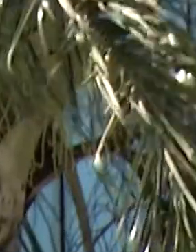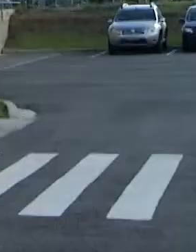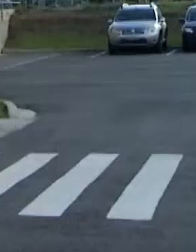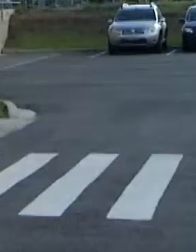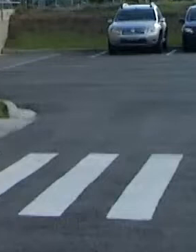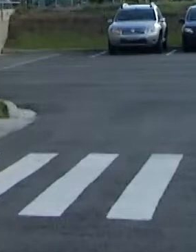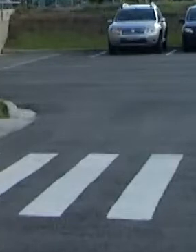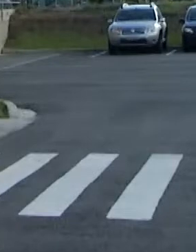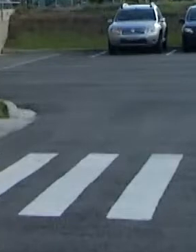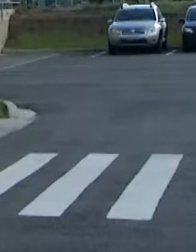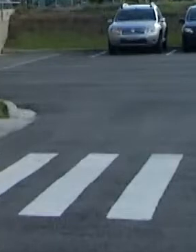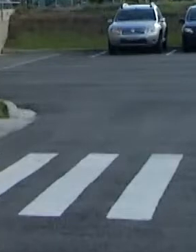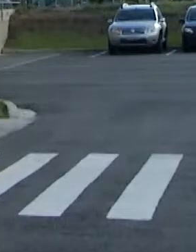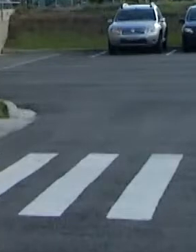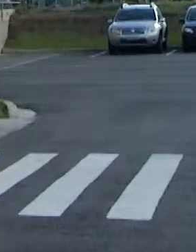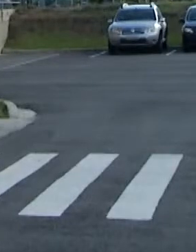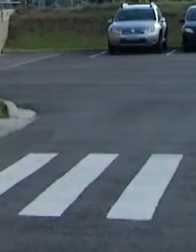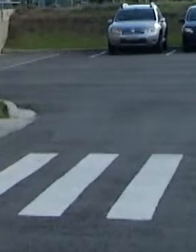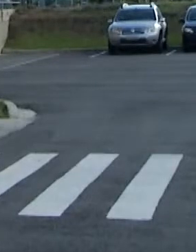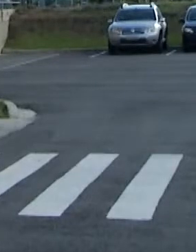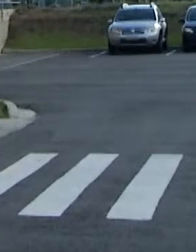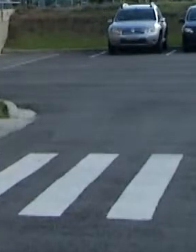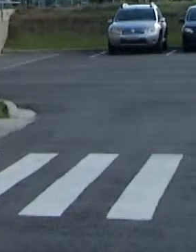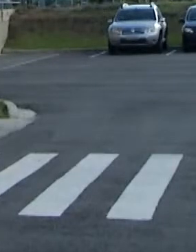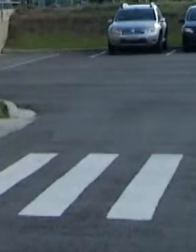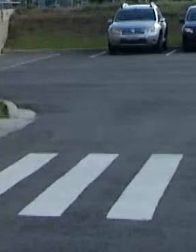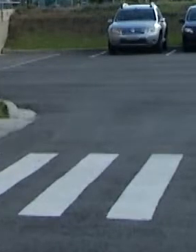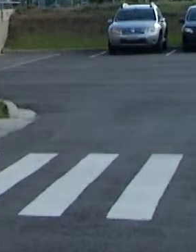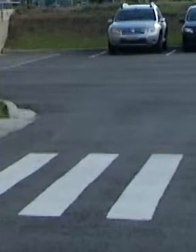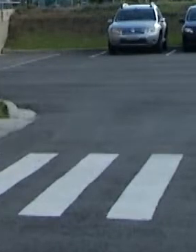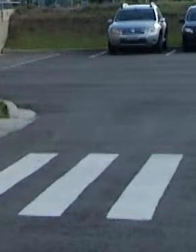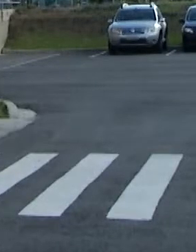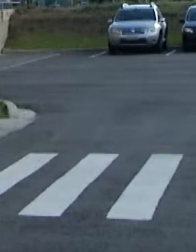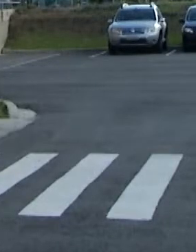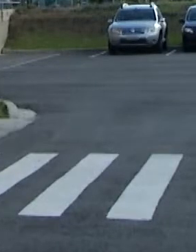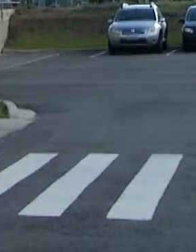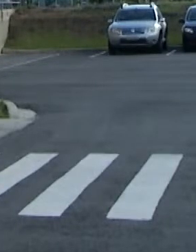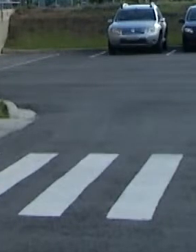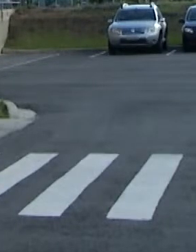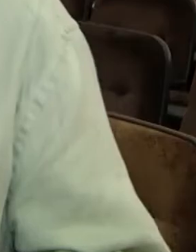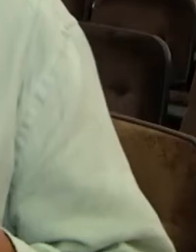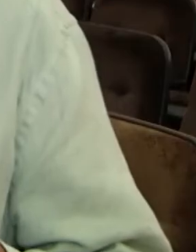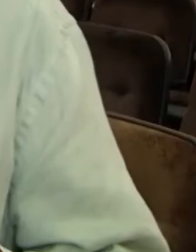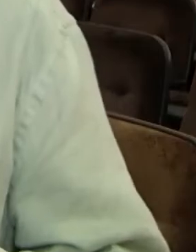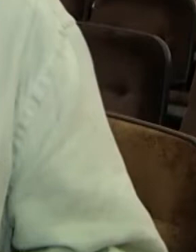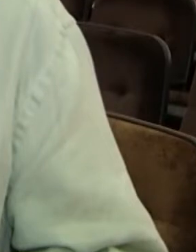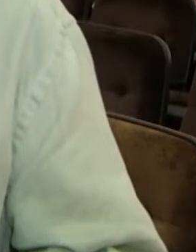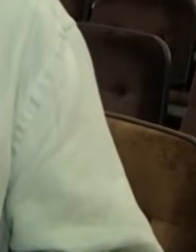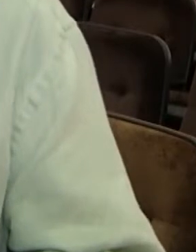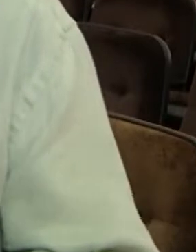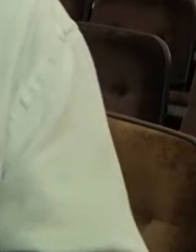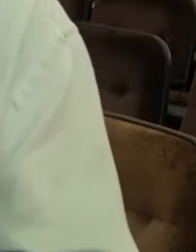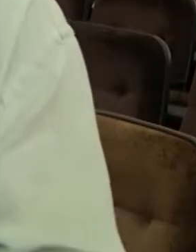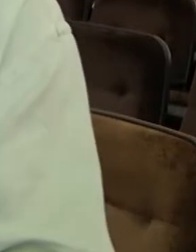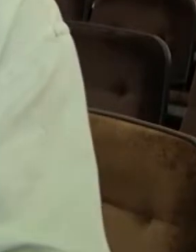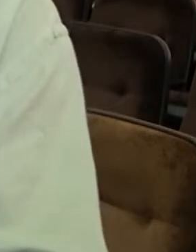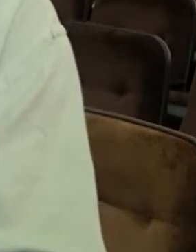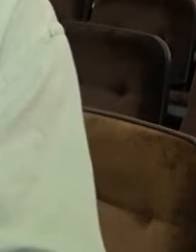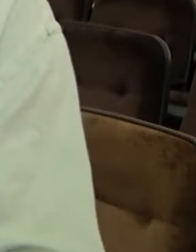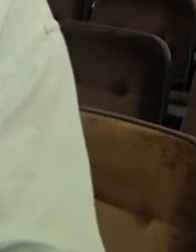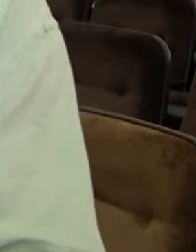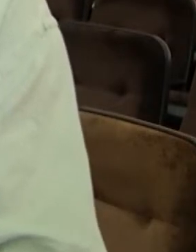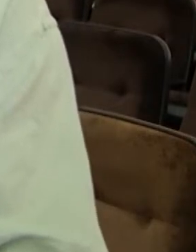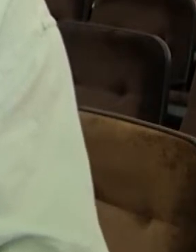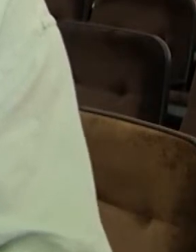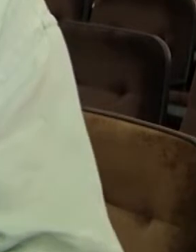gerados, indo de 900 para 1.700 prestadores de serviço. Muitas soluções que são produzidas